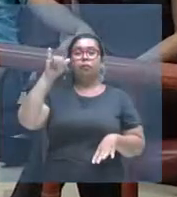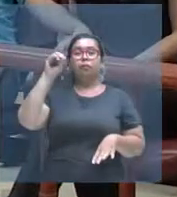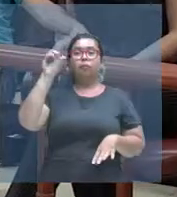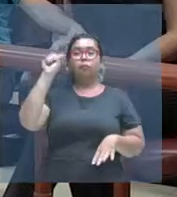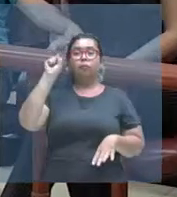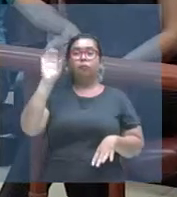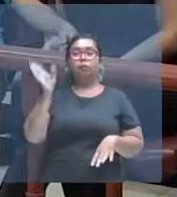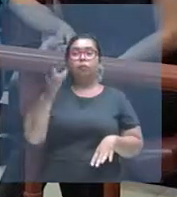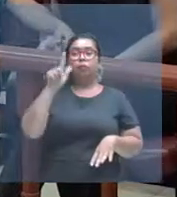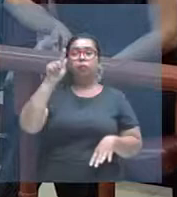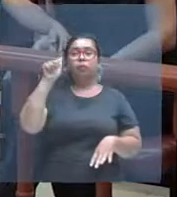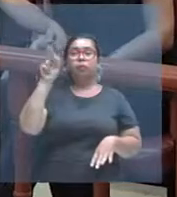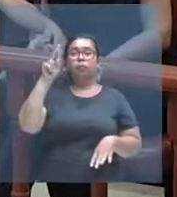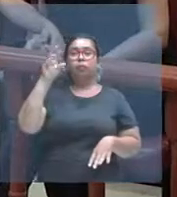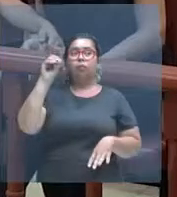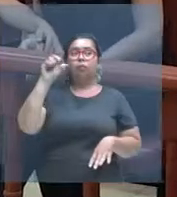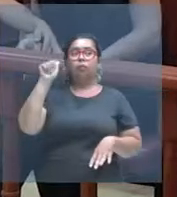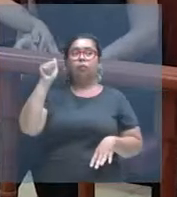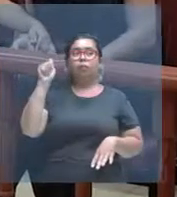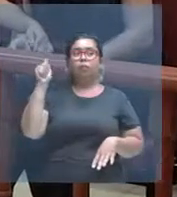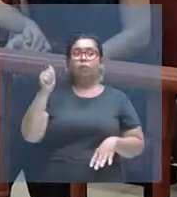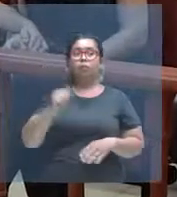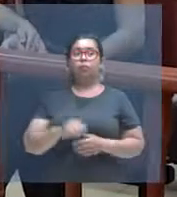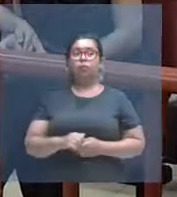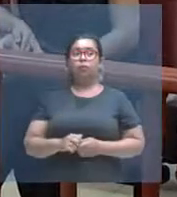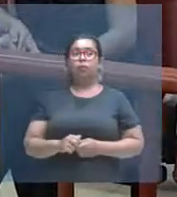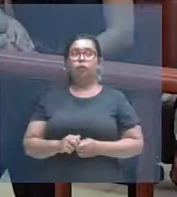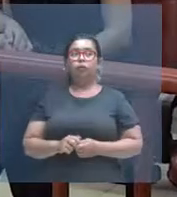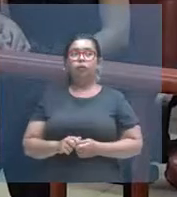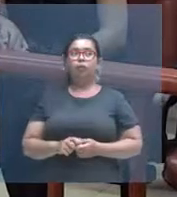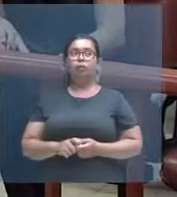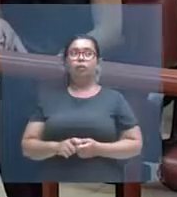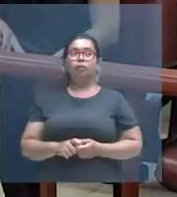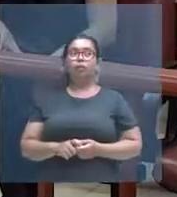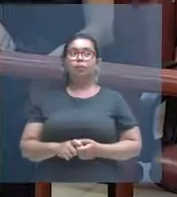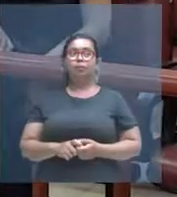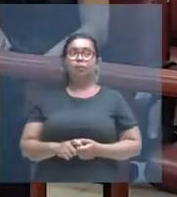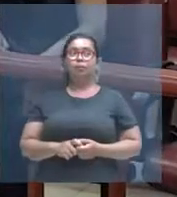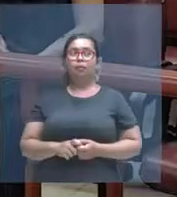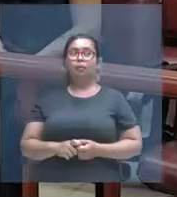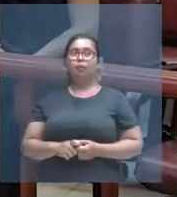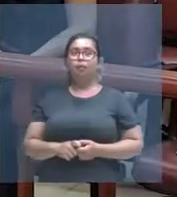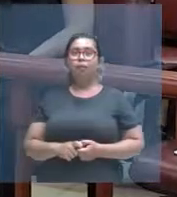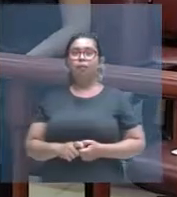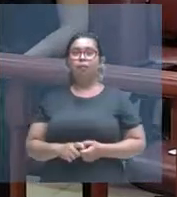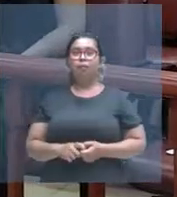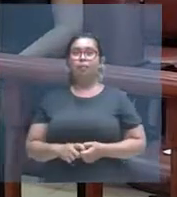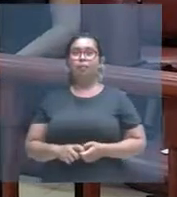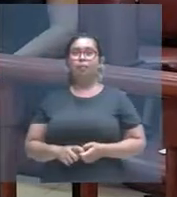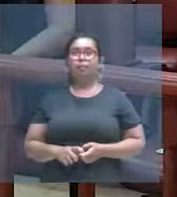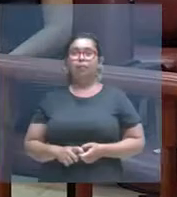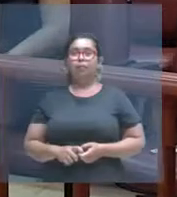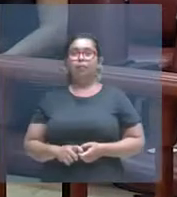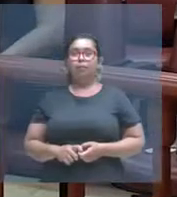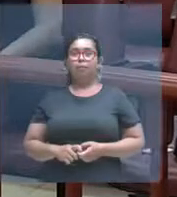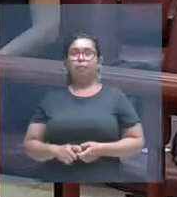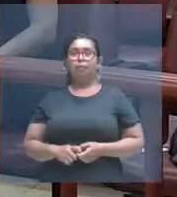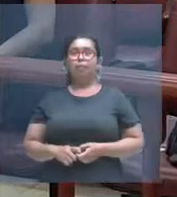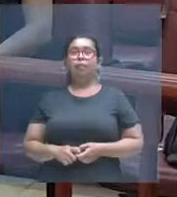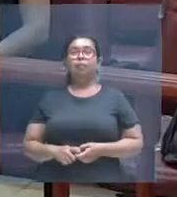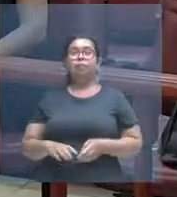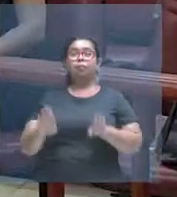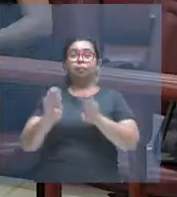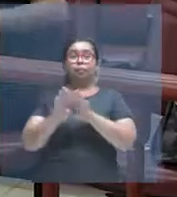marcante, pois proporcionou o contato com seu grande ídolo, Ventura Ramírez, famoso